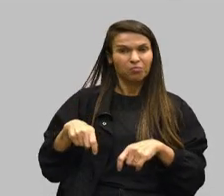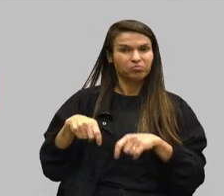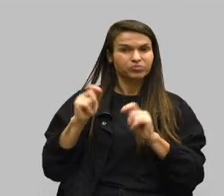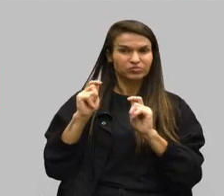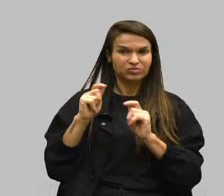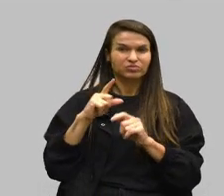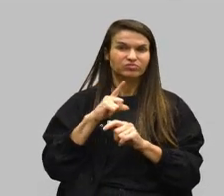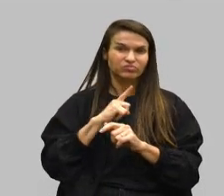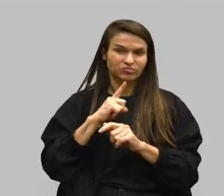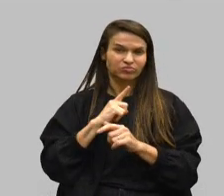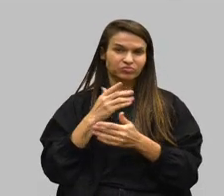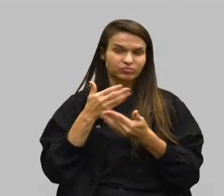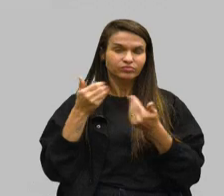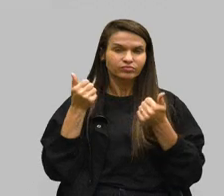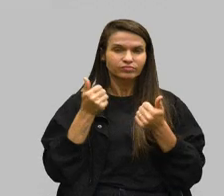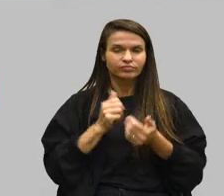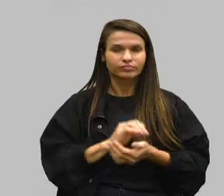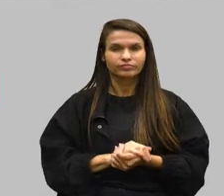Então,